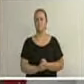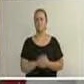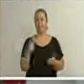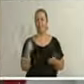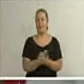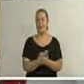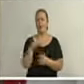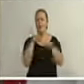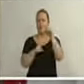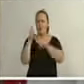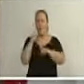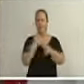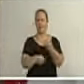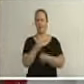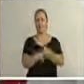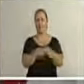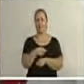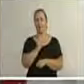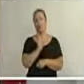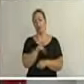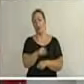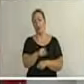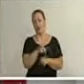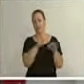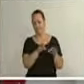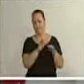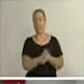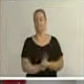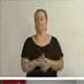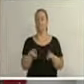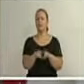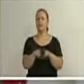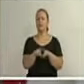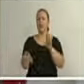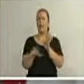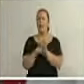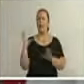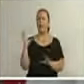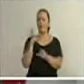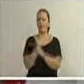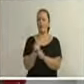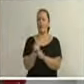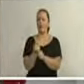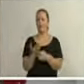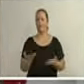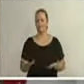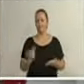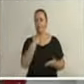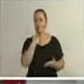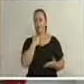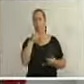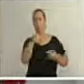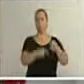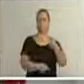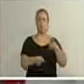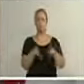deles, foi o caso. E até a lei orçamentária, que não pode ser atentado contra ela, e no caso das